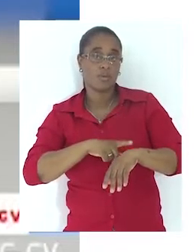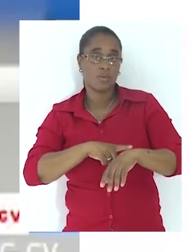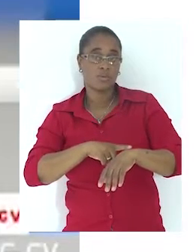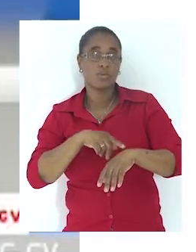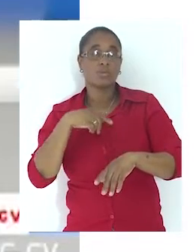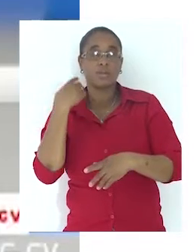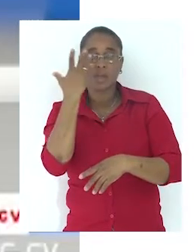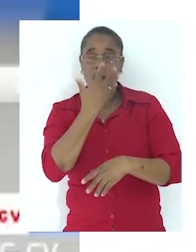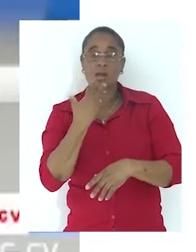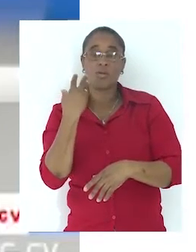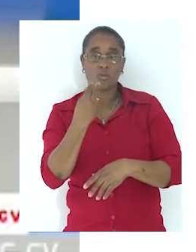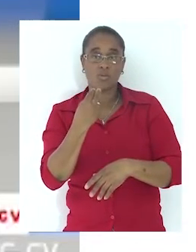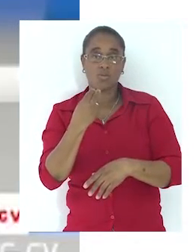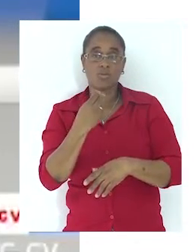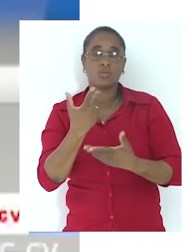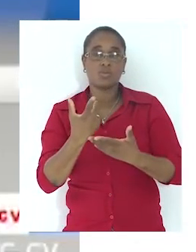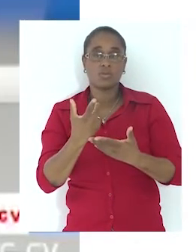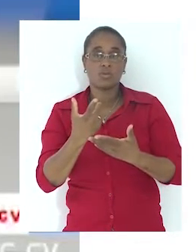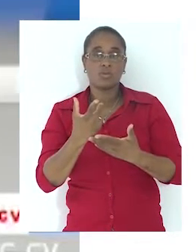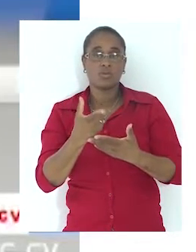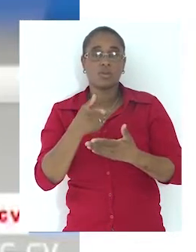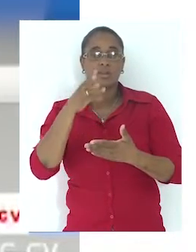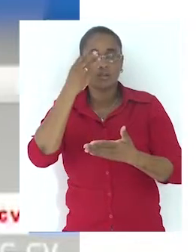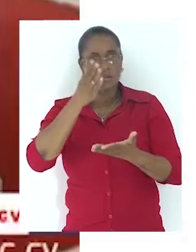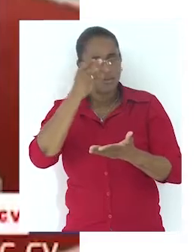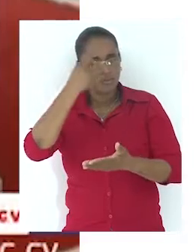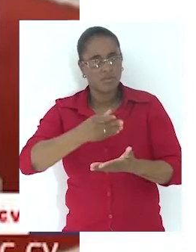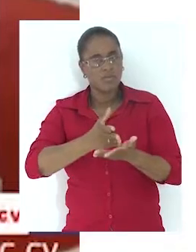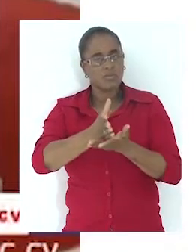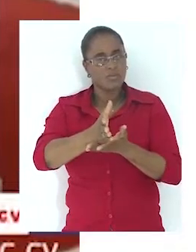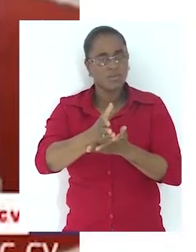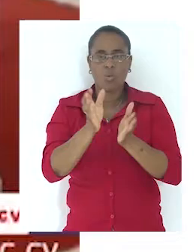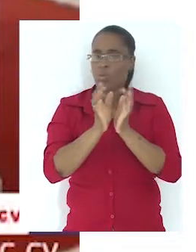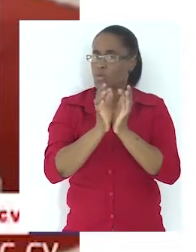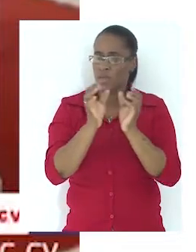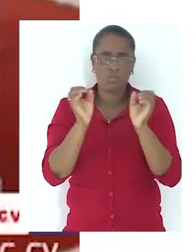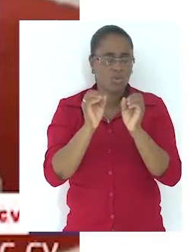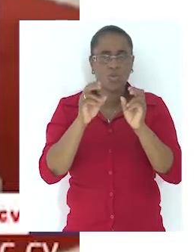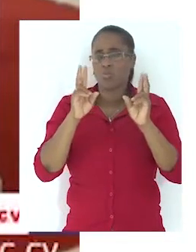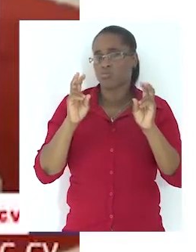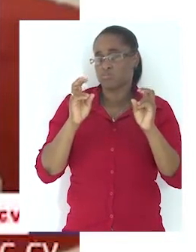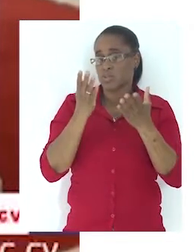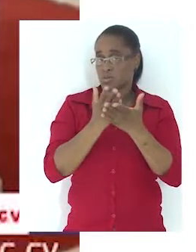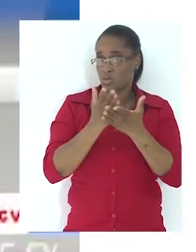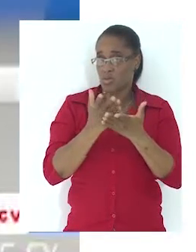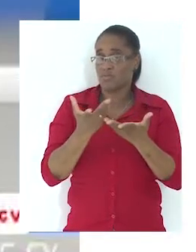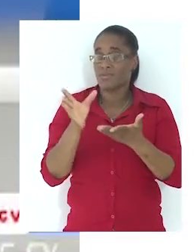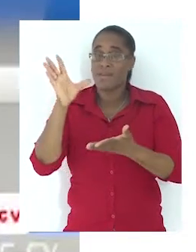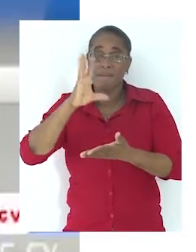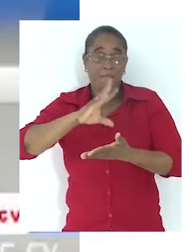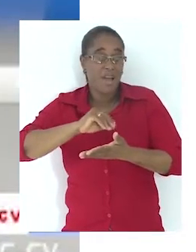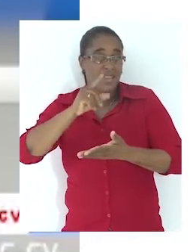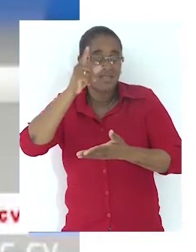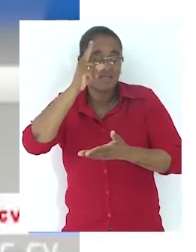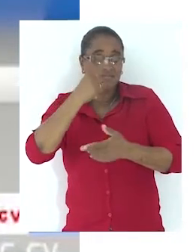que os alunos, nossos estudantes se mantêm, digamos, sem contato com o contexto escolar é cada vez